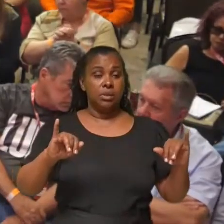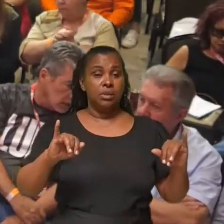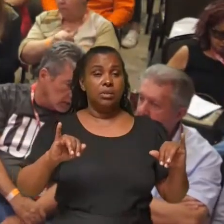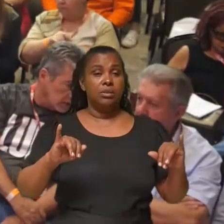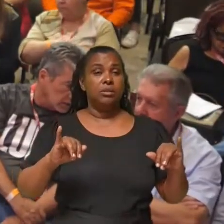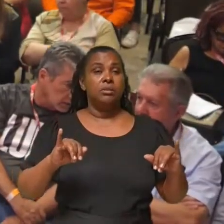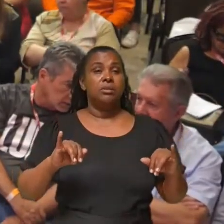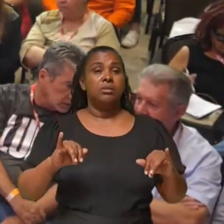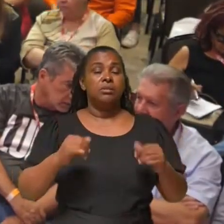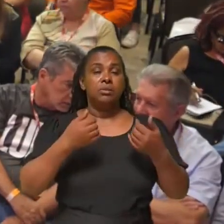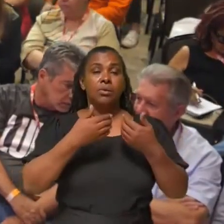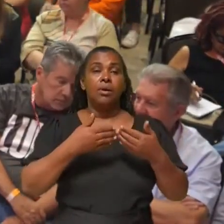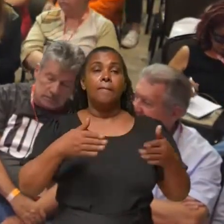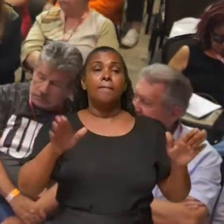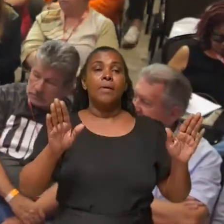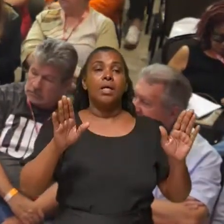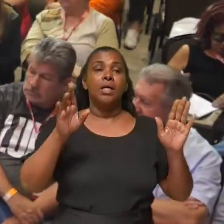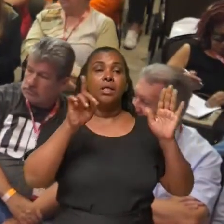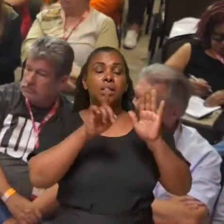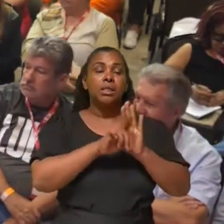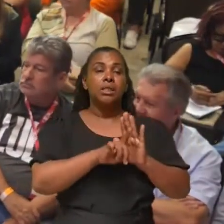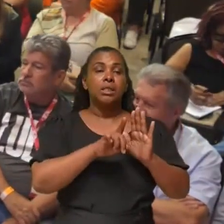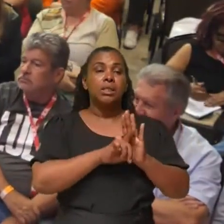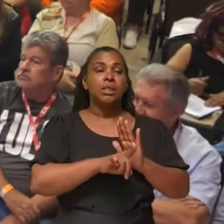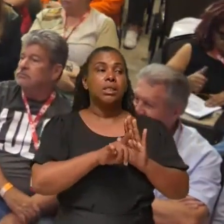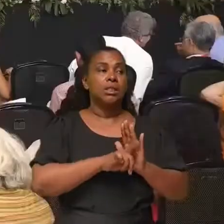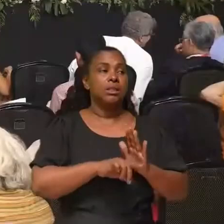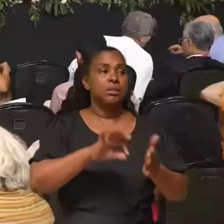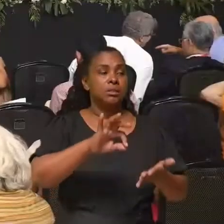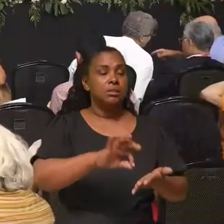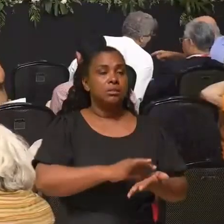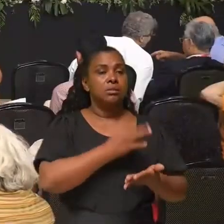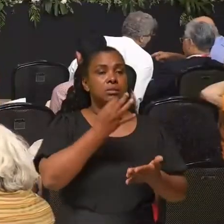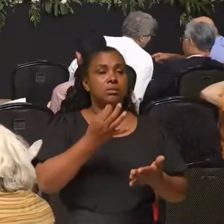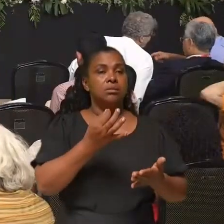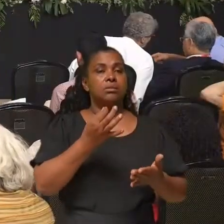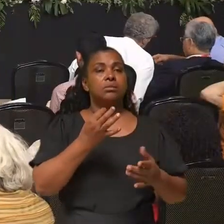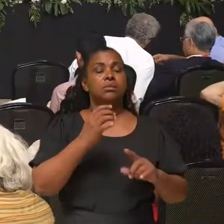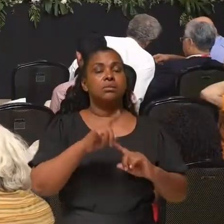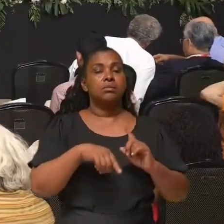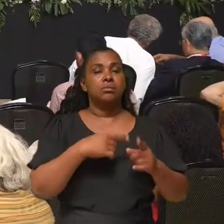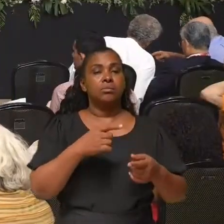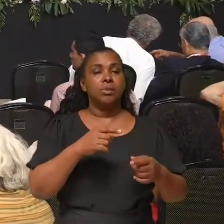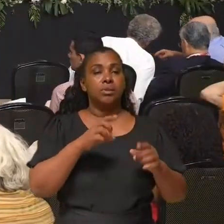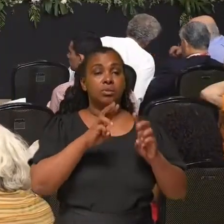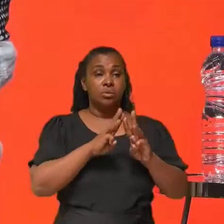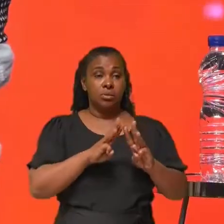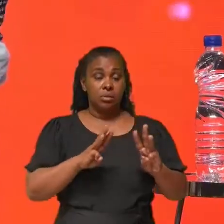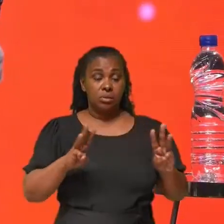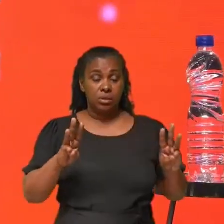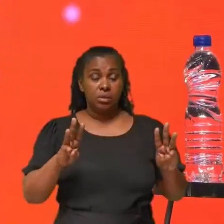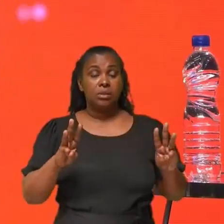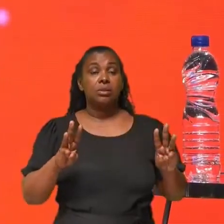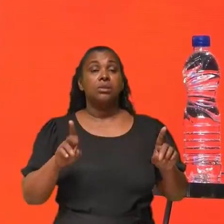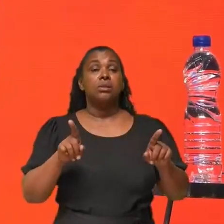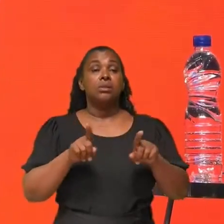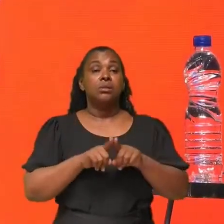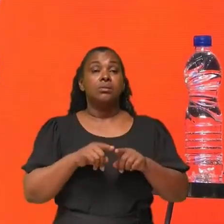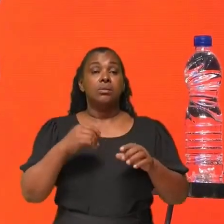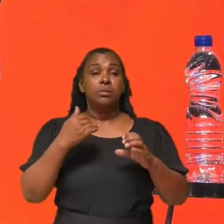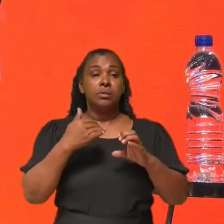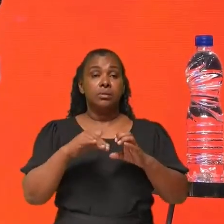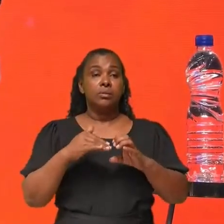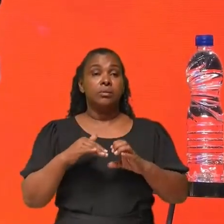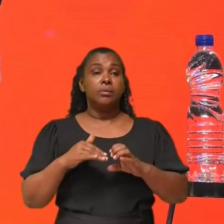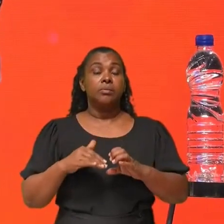as inscrições ali para as perguntas por meio do site. Então, quem quiser encaminhar perguntas, né, que ao final